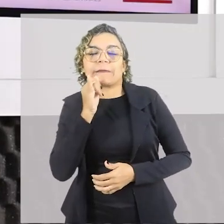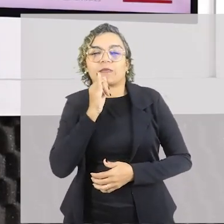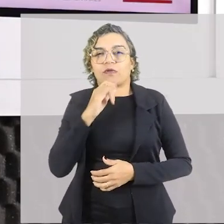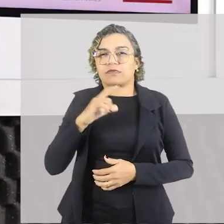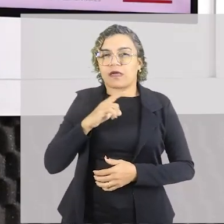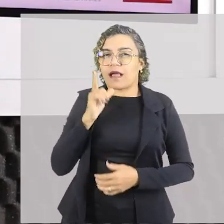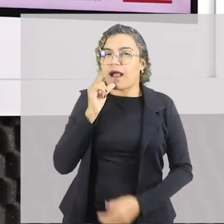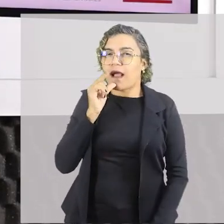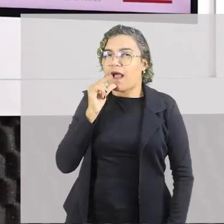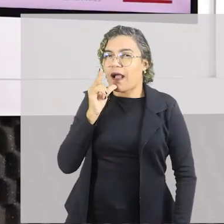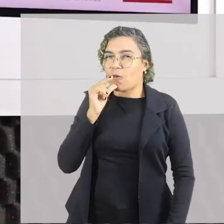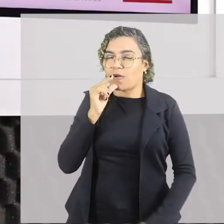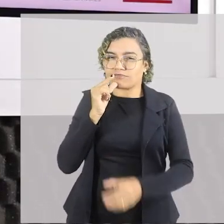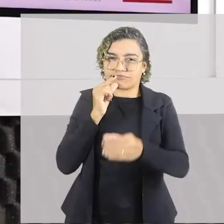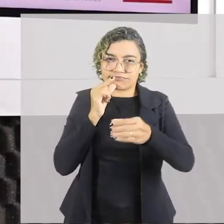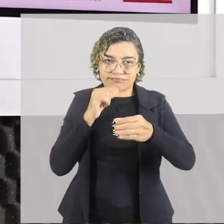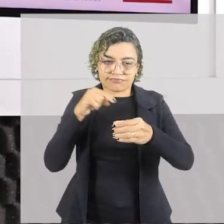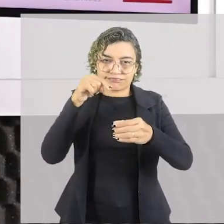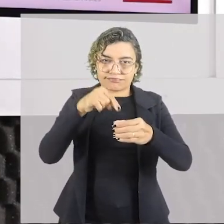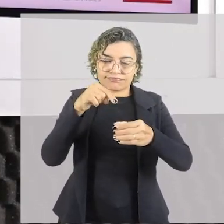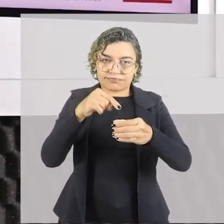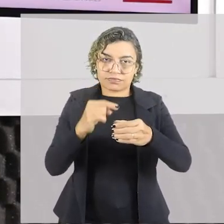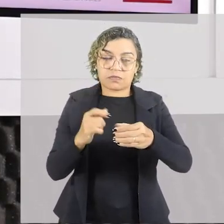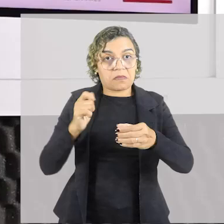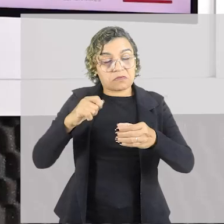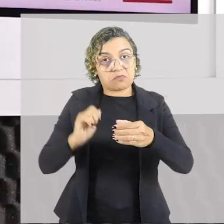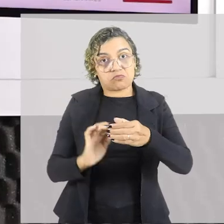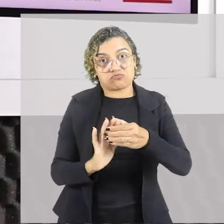água e essa água ela evapora.